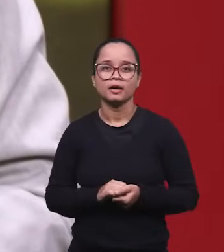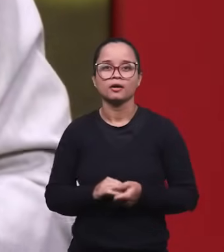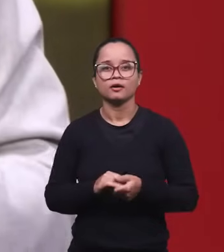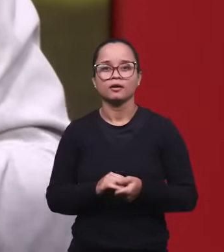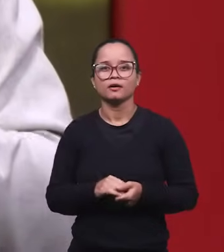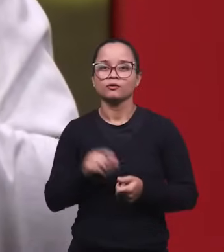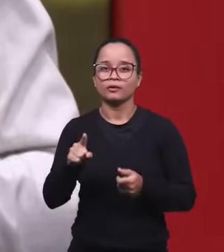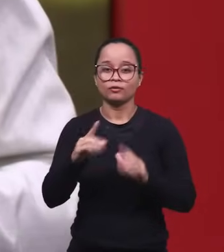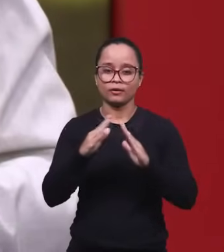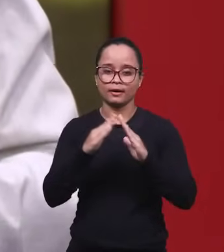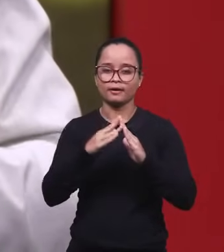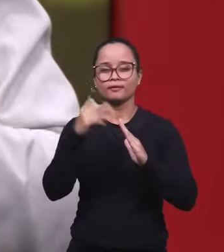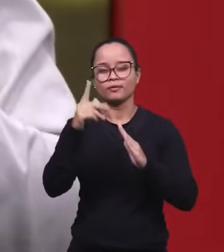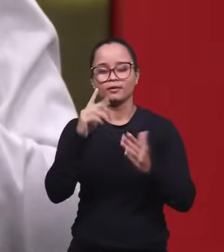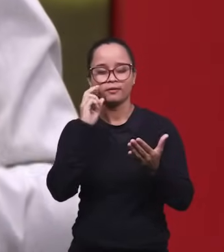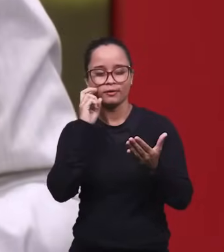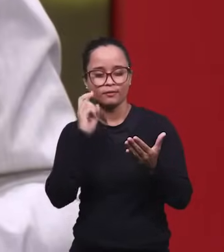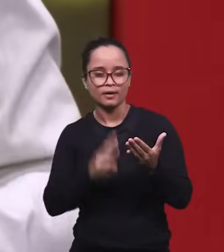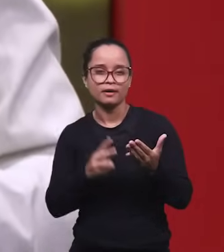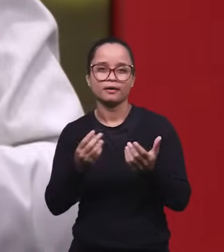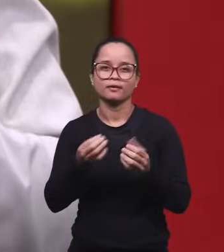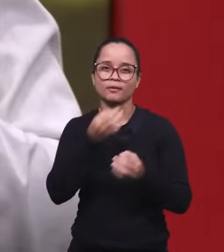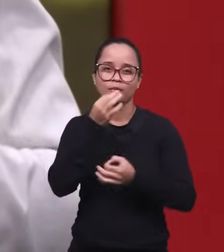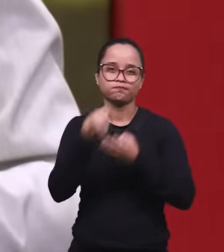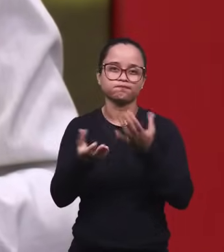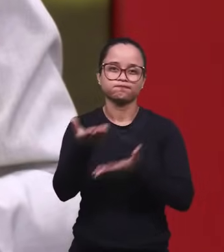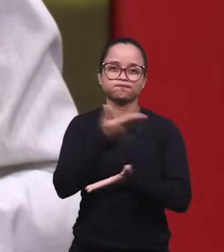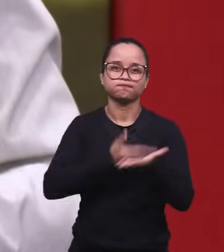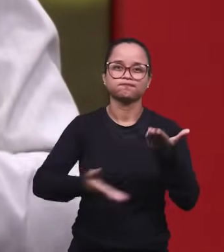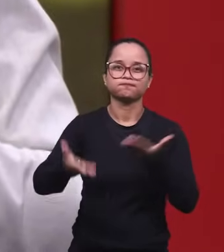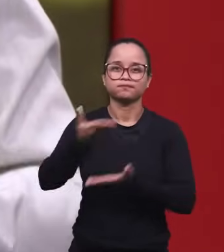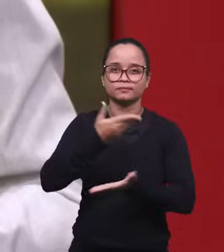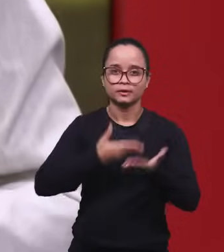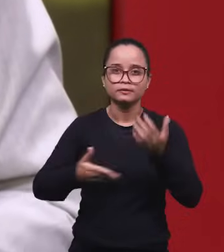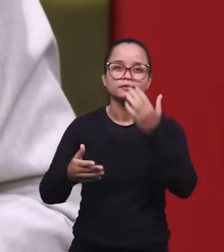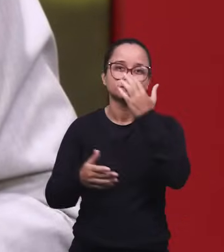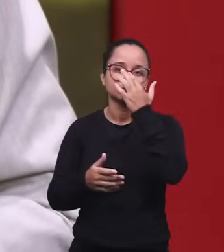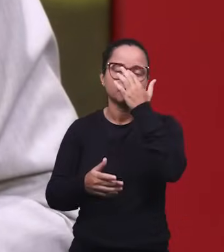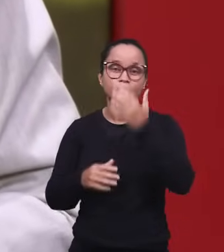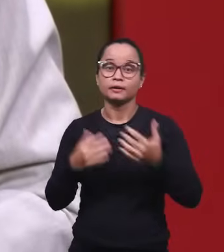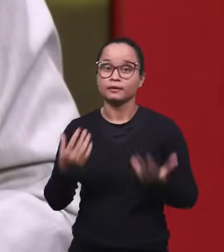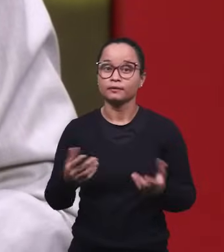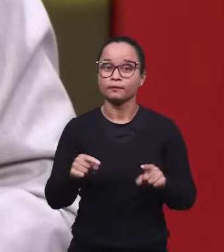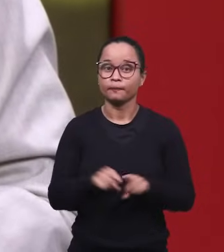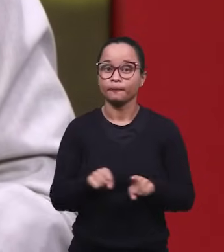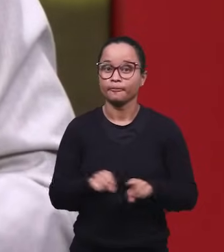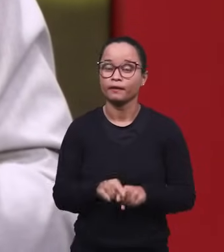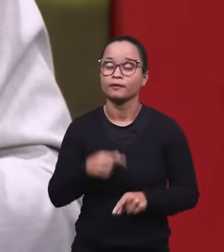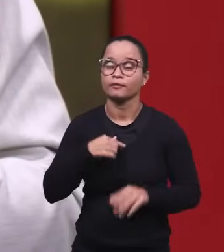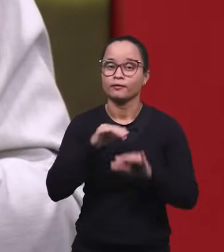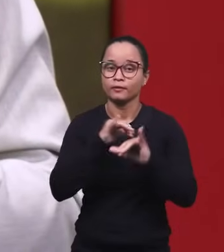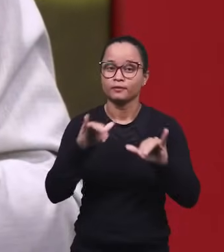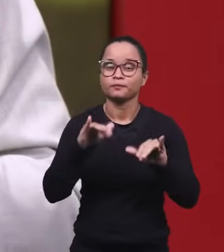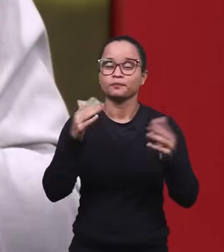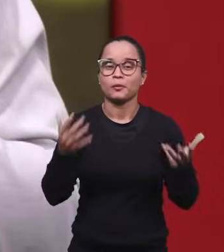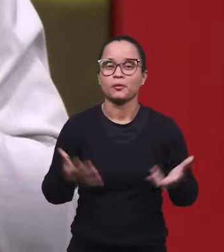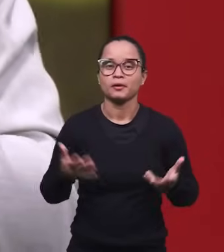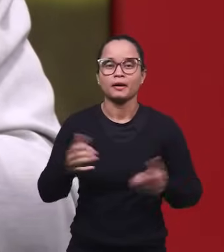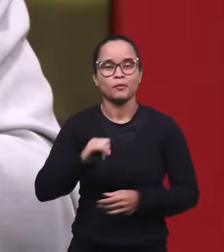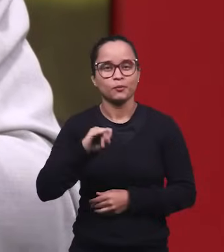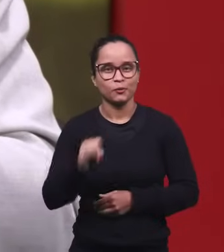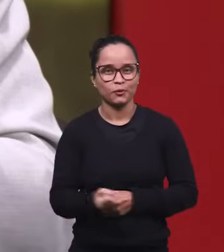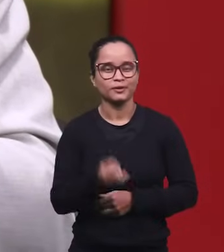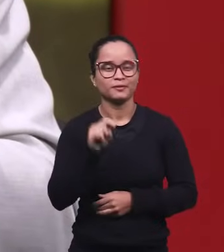lar vai assistindo, vai participando, vai comentando, vai compartilhando. E, aliás, nessa fala minha já